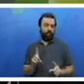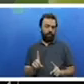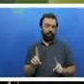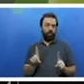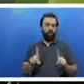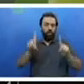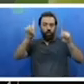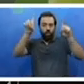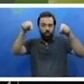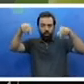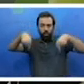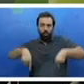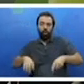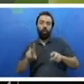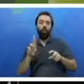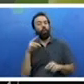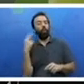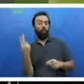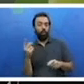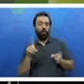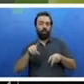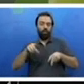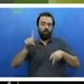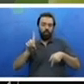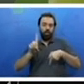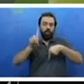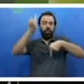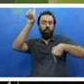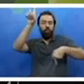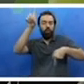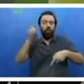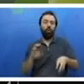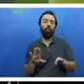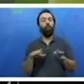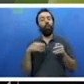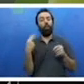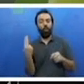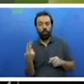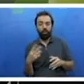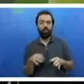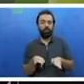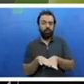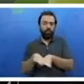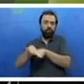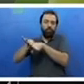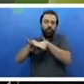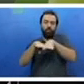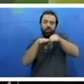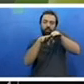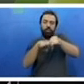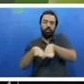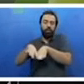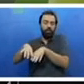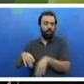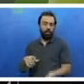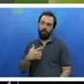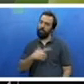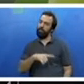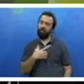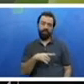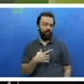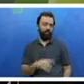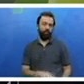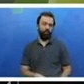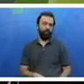inversamente proporcionais ou não proporcionais? Bom, vamos tentar identificar se elas